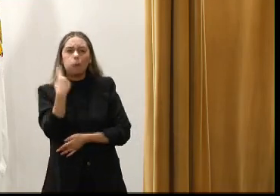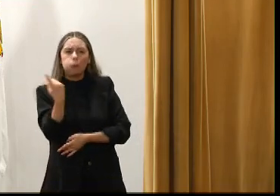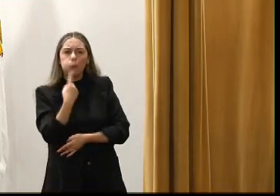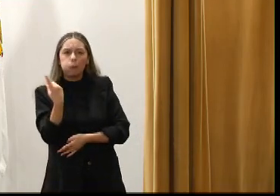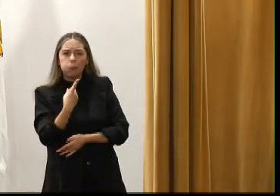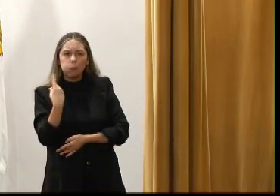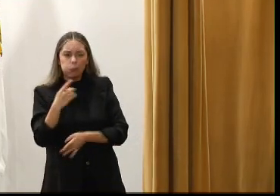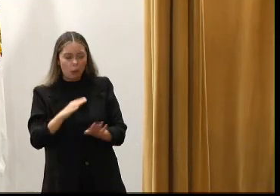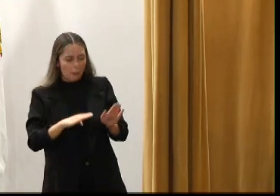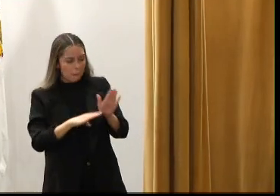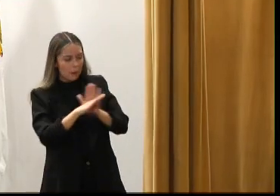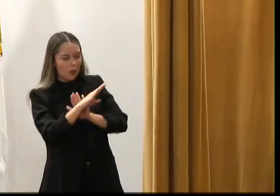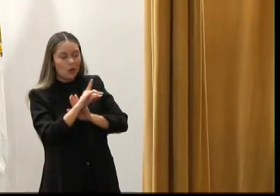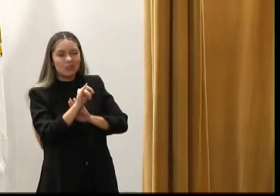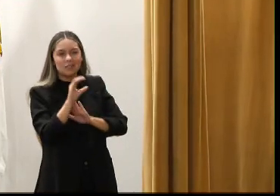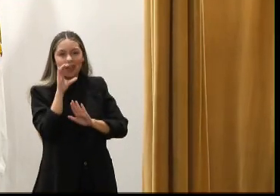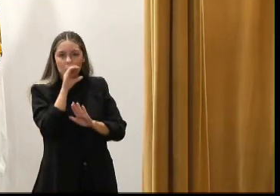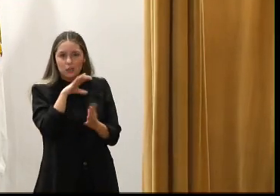em função do aquecimento global.